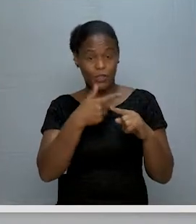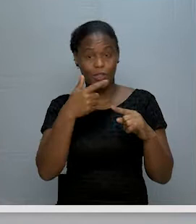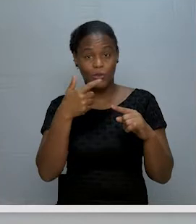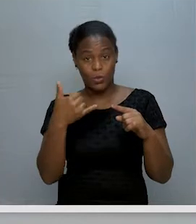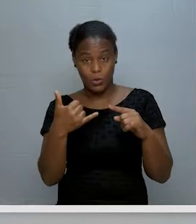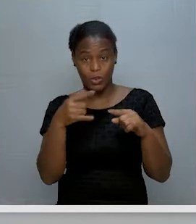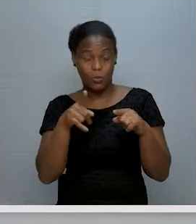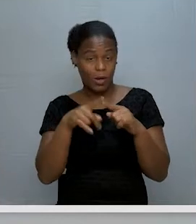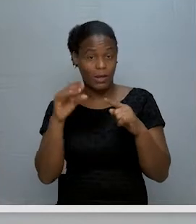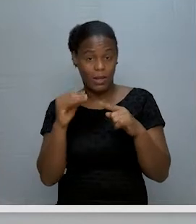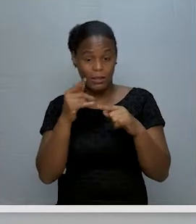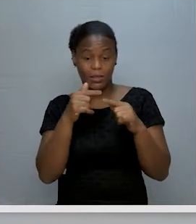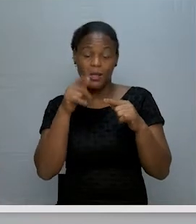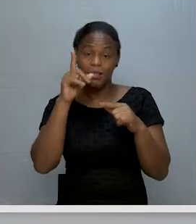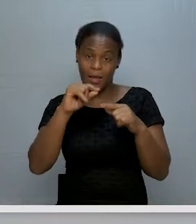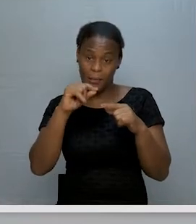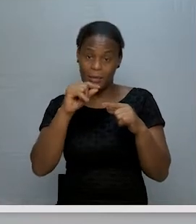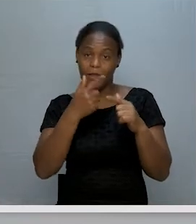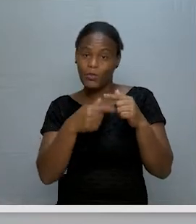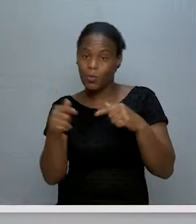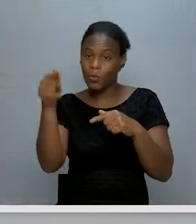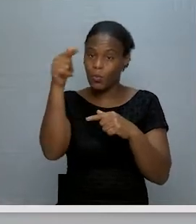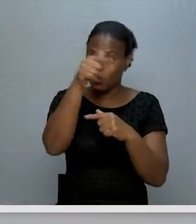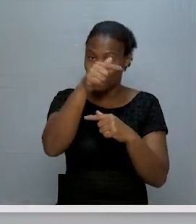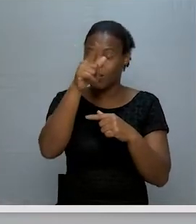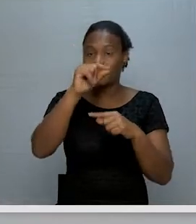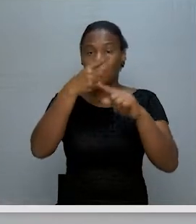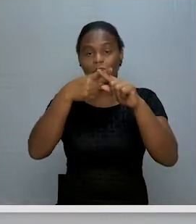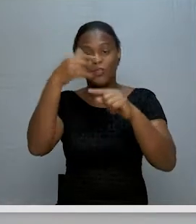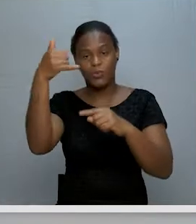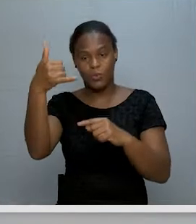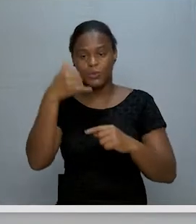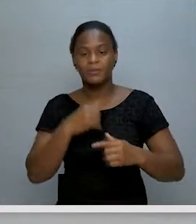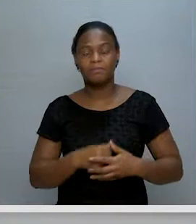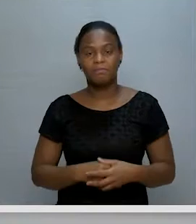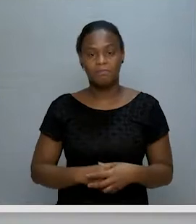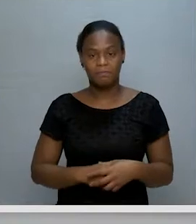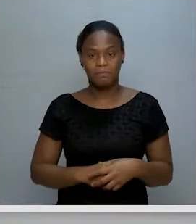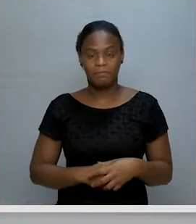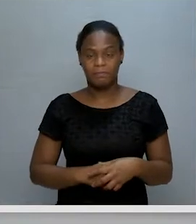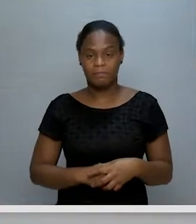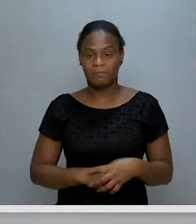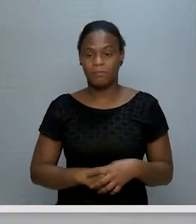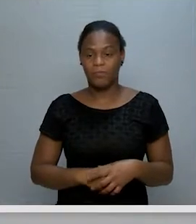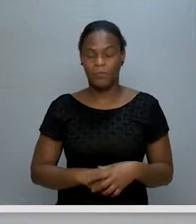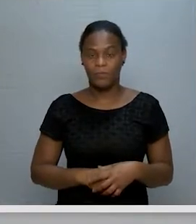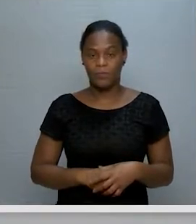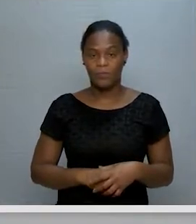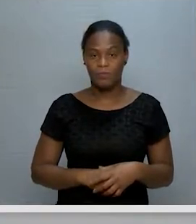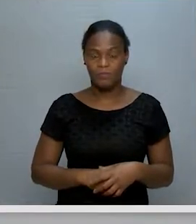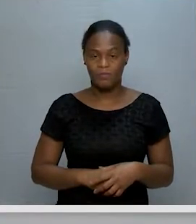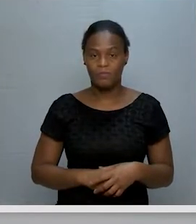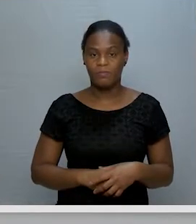por 2, deves também multiplicar o numerador